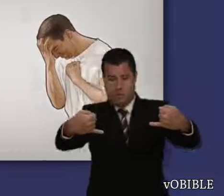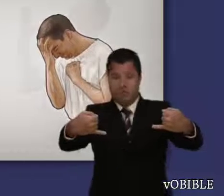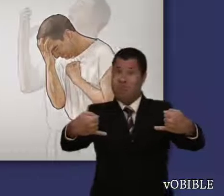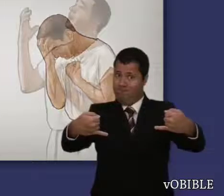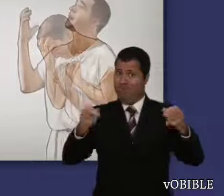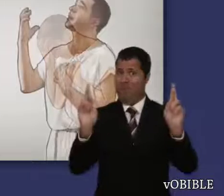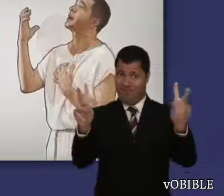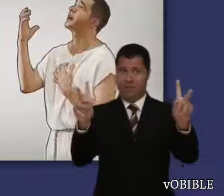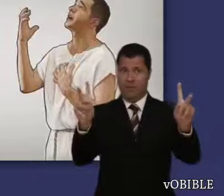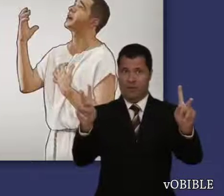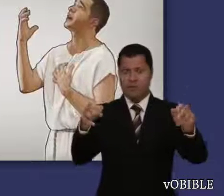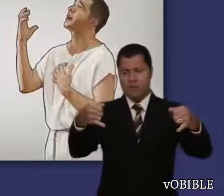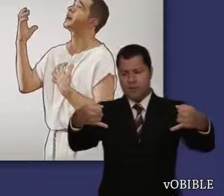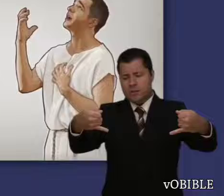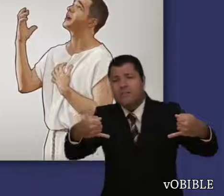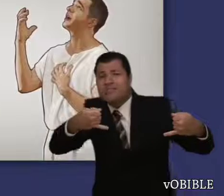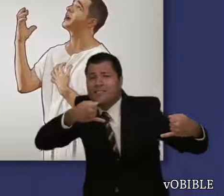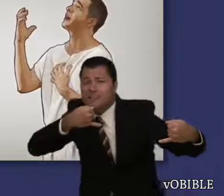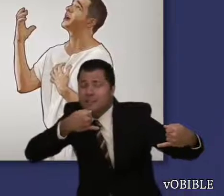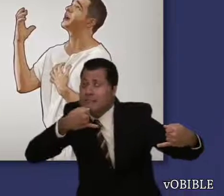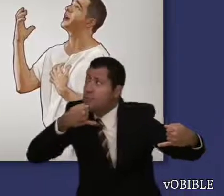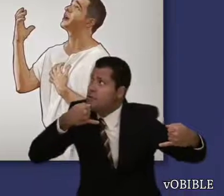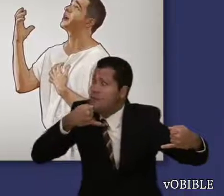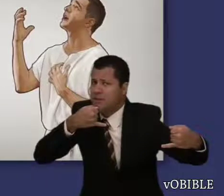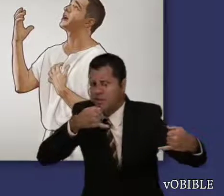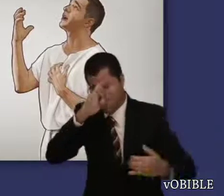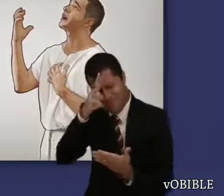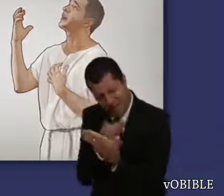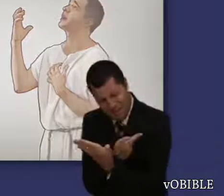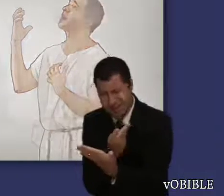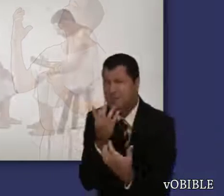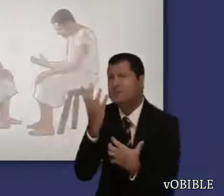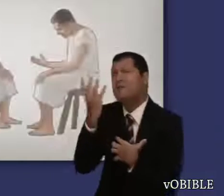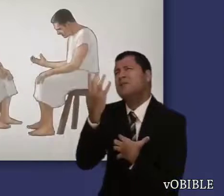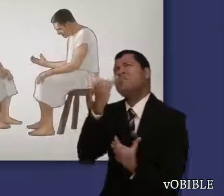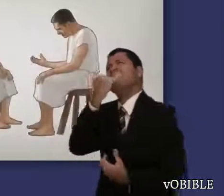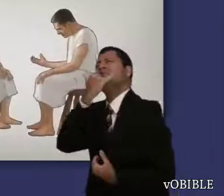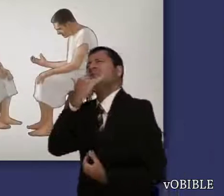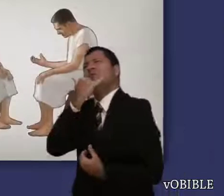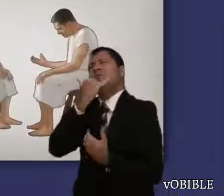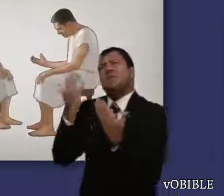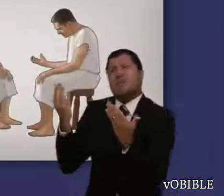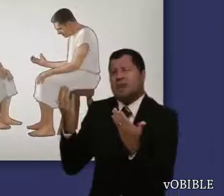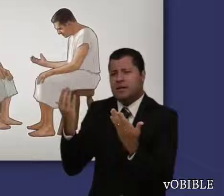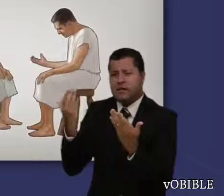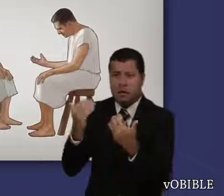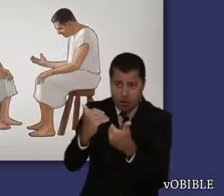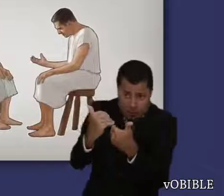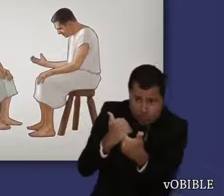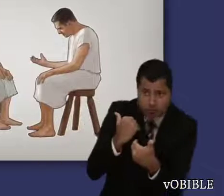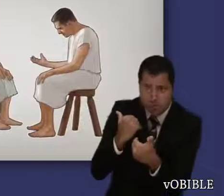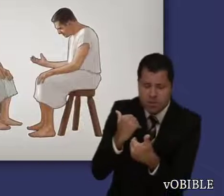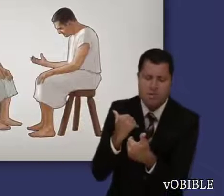sente a tristeza segundo a vontade de Deus, ele vê o seu erro como sendo um pecado contra Deus. Por isso, ele procura o